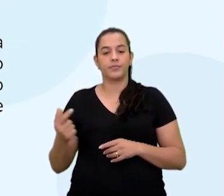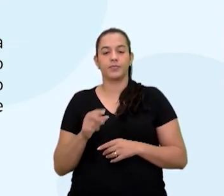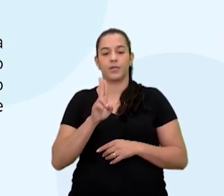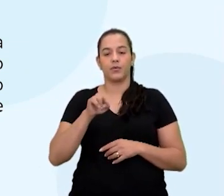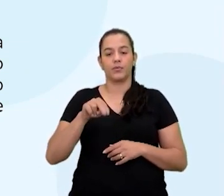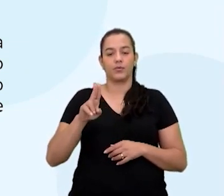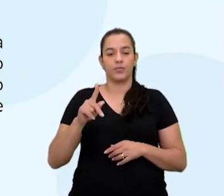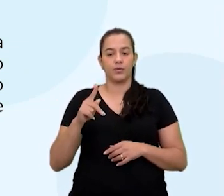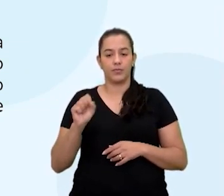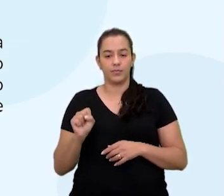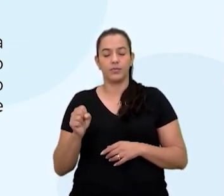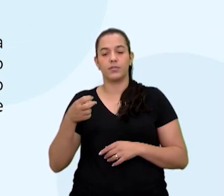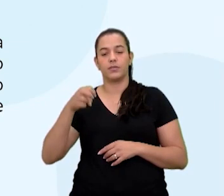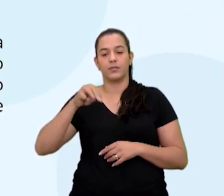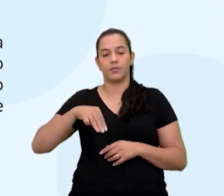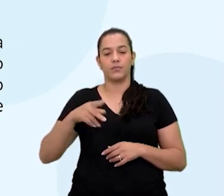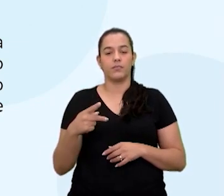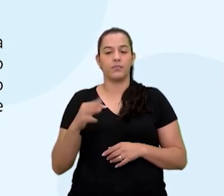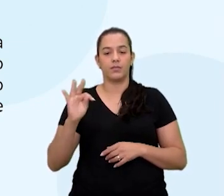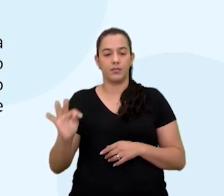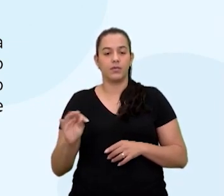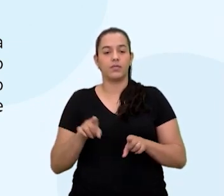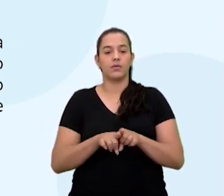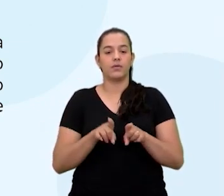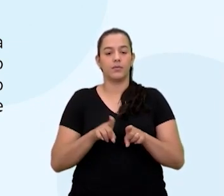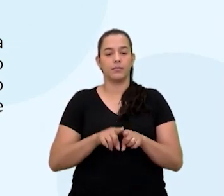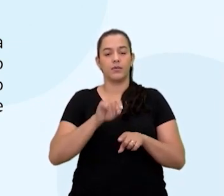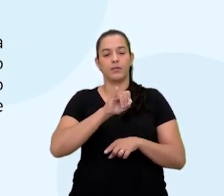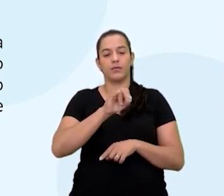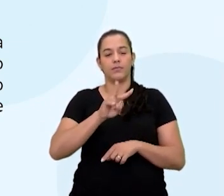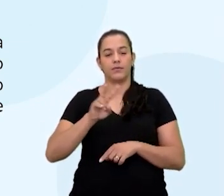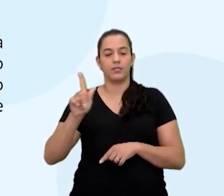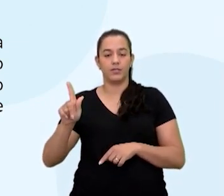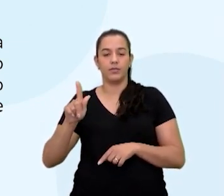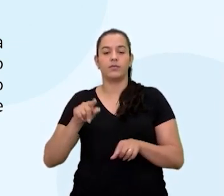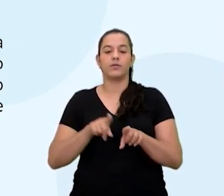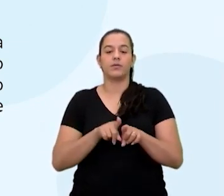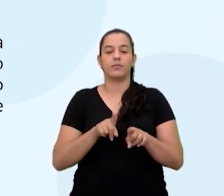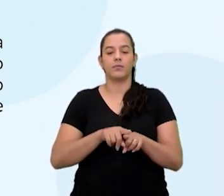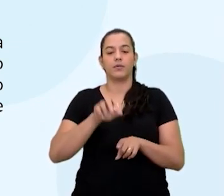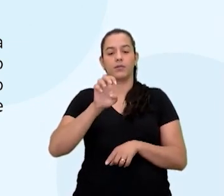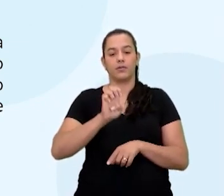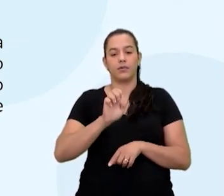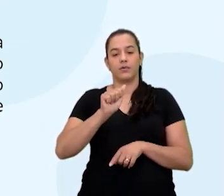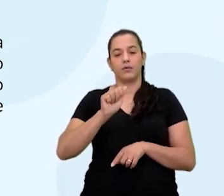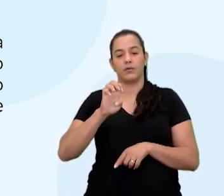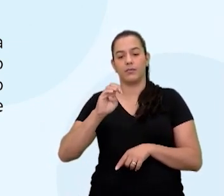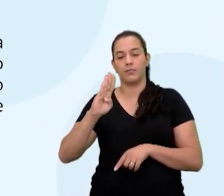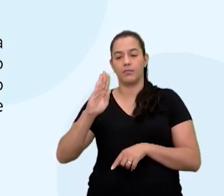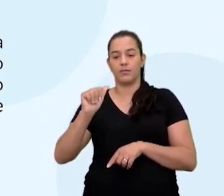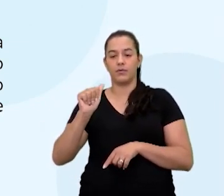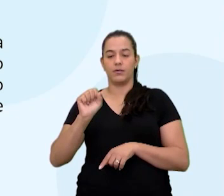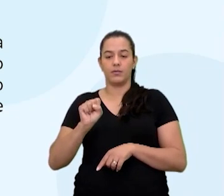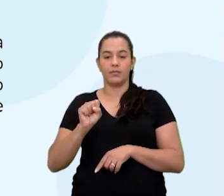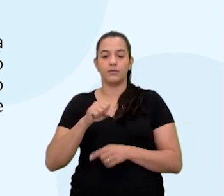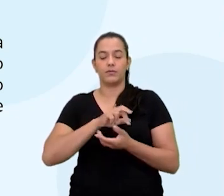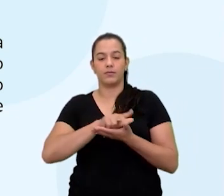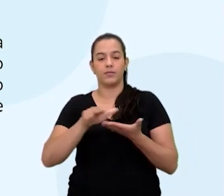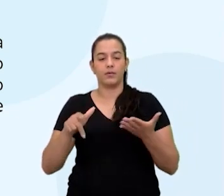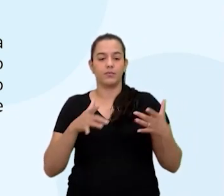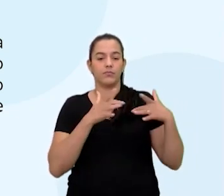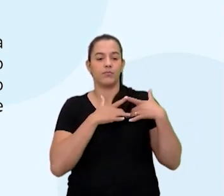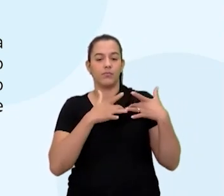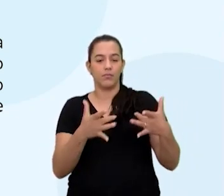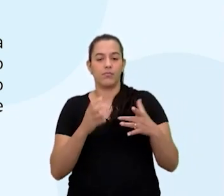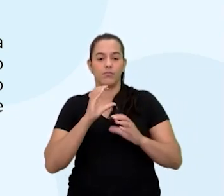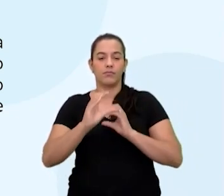e do MPT, o Instituto Padre Wilson Grow, IVG, a Associação Laura dos Santos, a Associação Evangélica Beneficente e